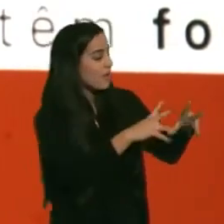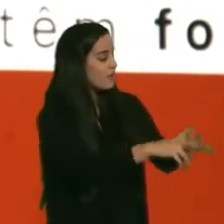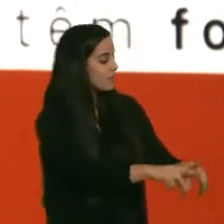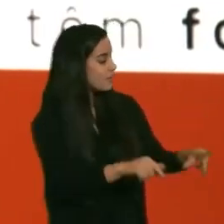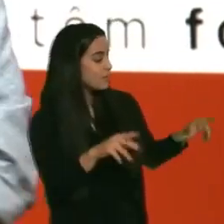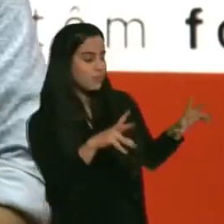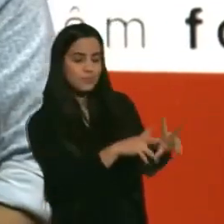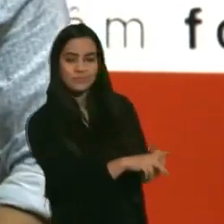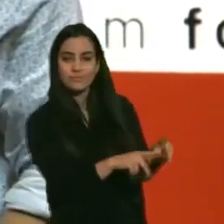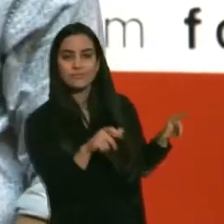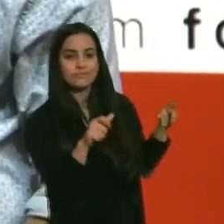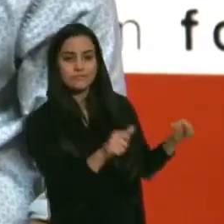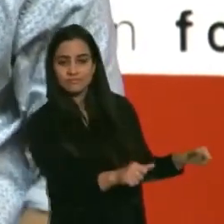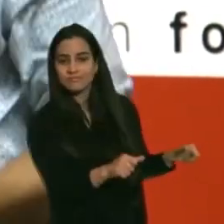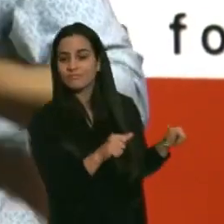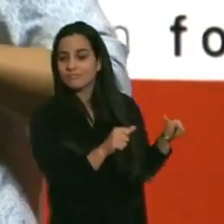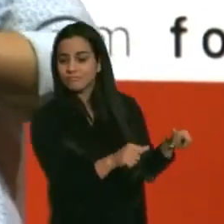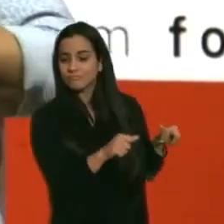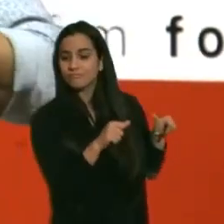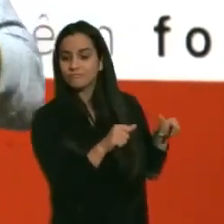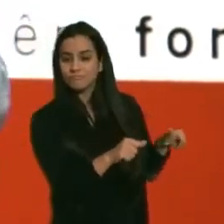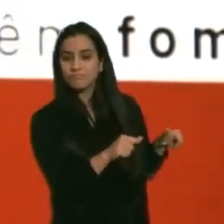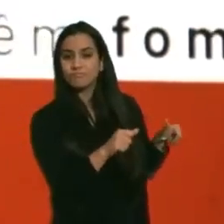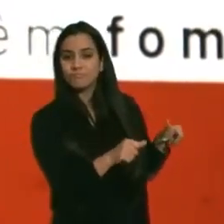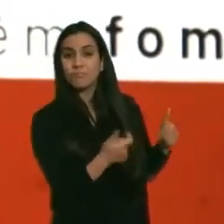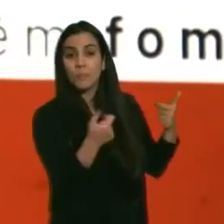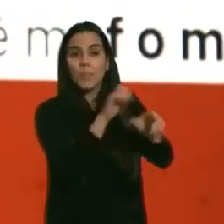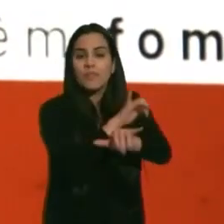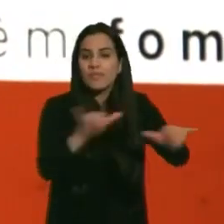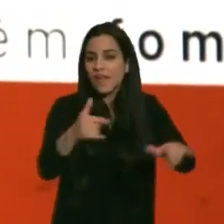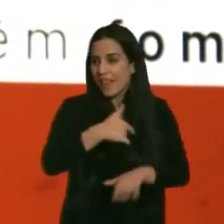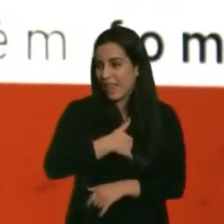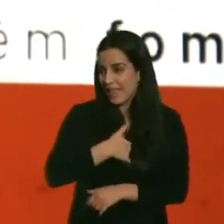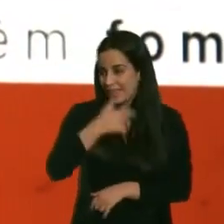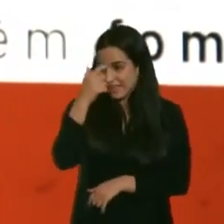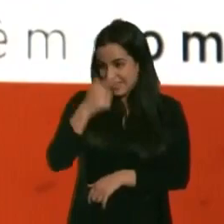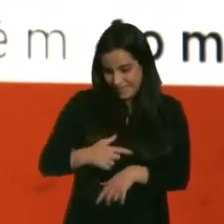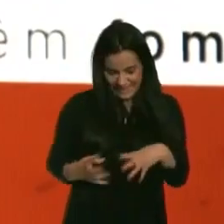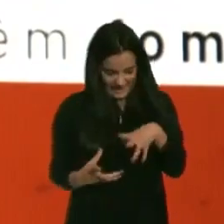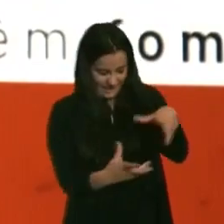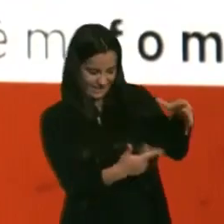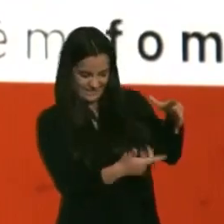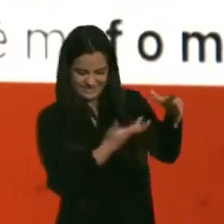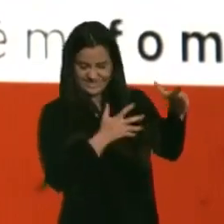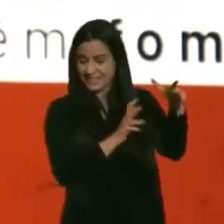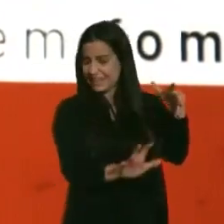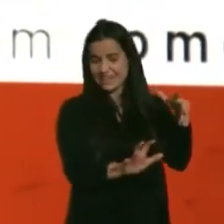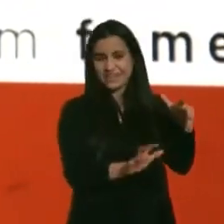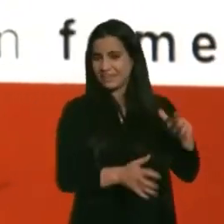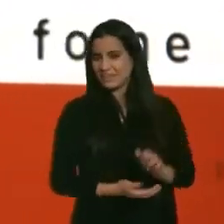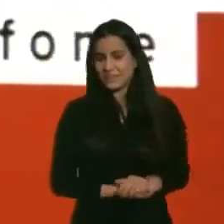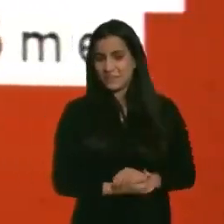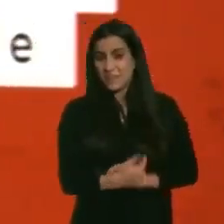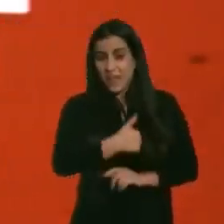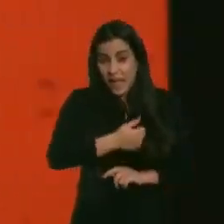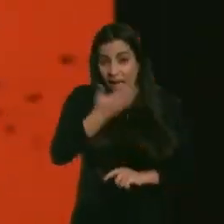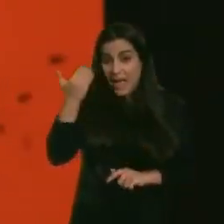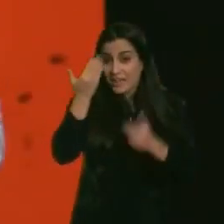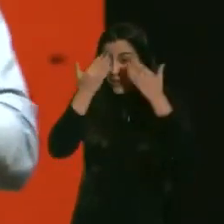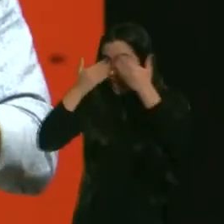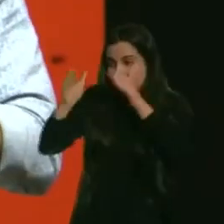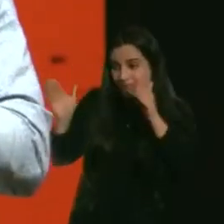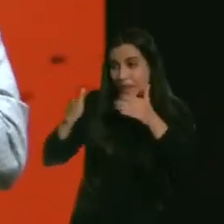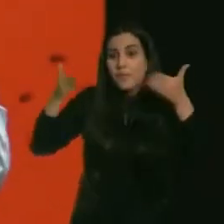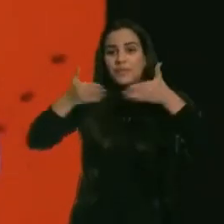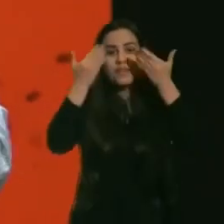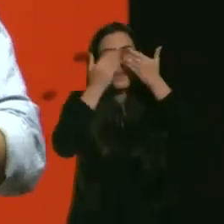você. Você vai poder dizer: eu não sou deste mundo. Eu era cego, mas agora